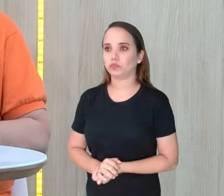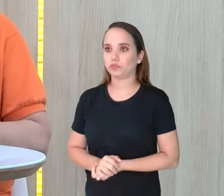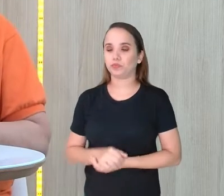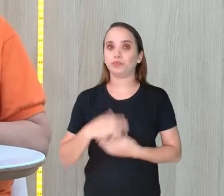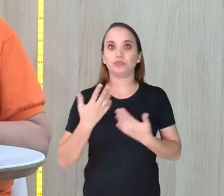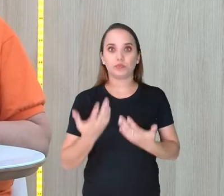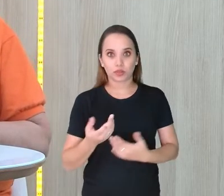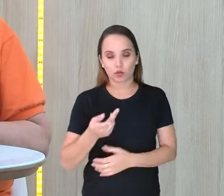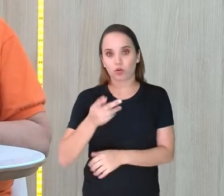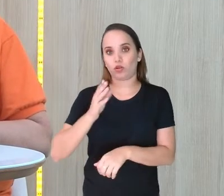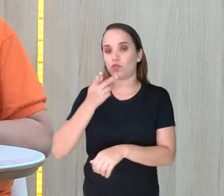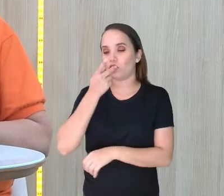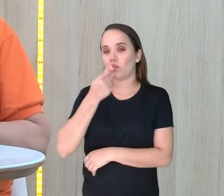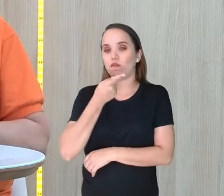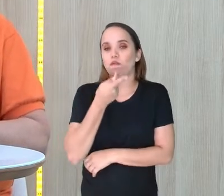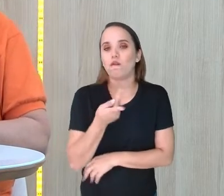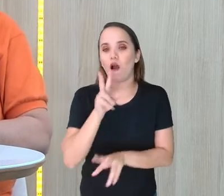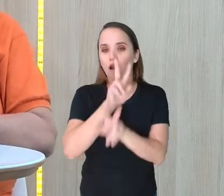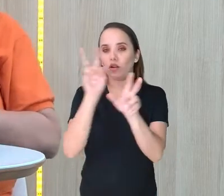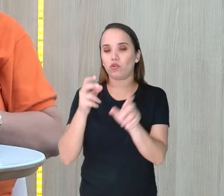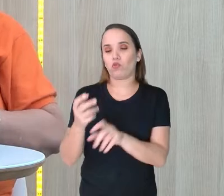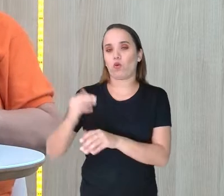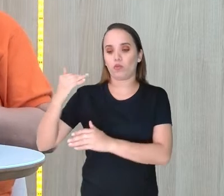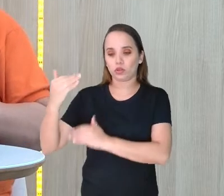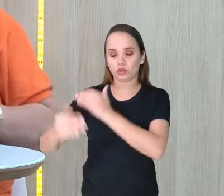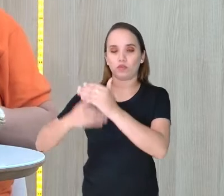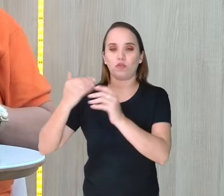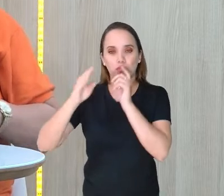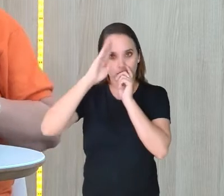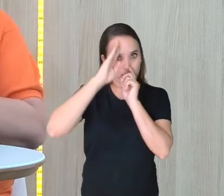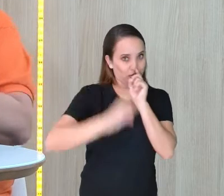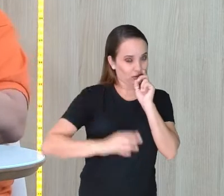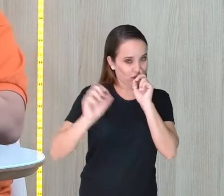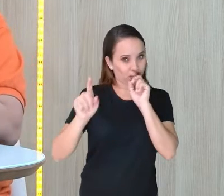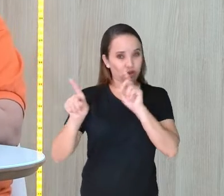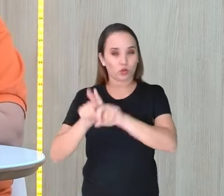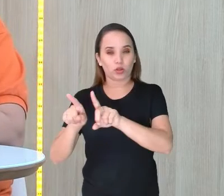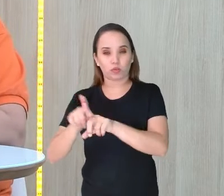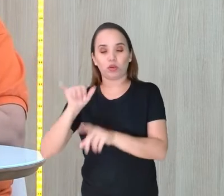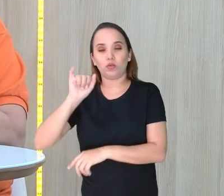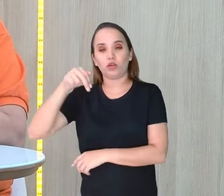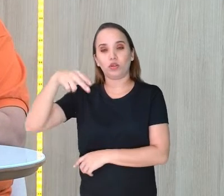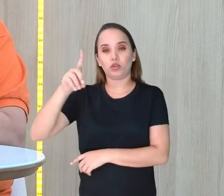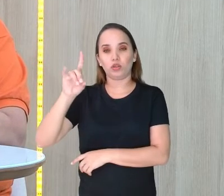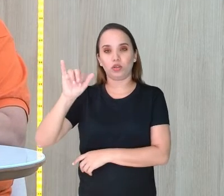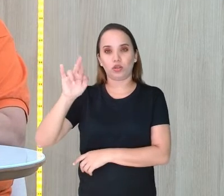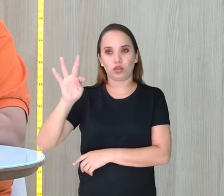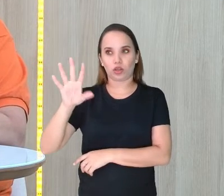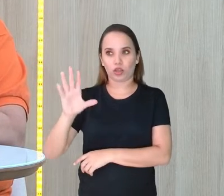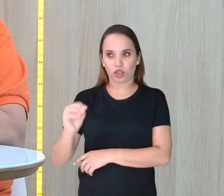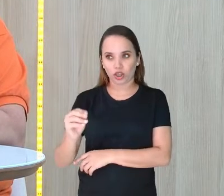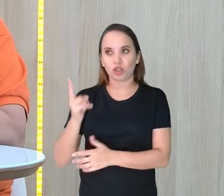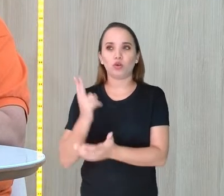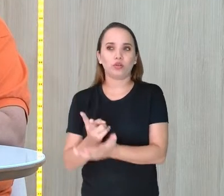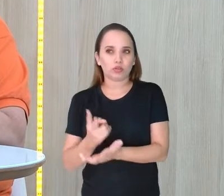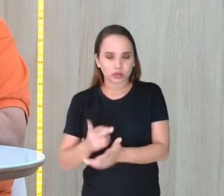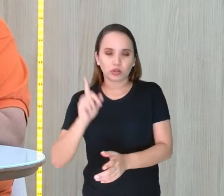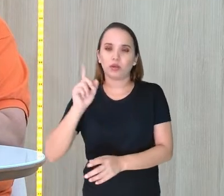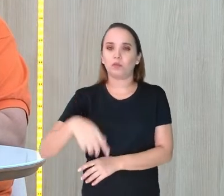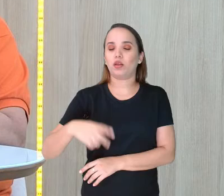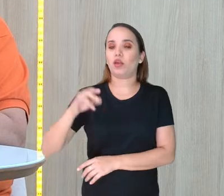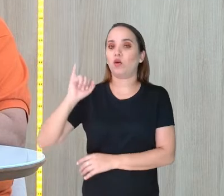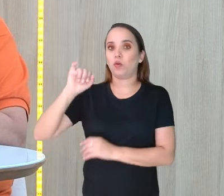a gente fala de reprodução, desse desenvolvimento direto e indireto, né? Eu acho que o primeiro exemplo que sempre vem aí mostrando para a gente a borboleta,